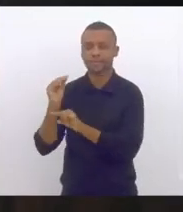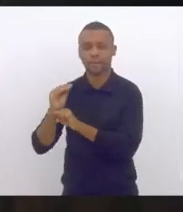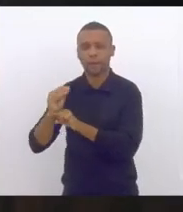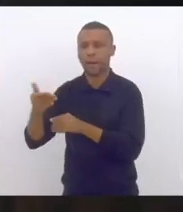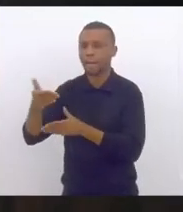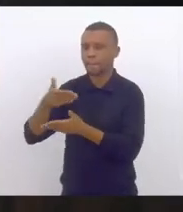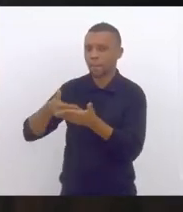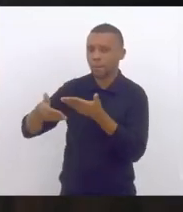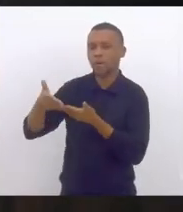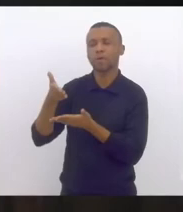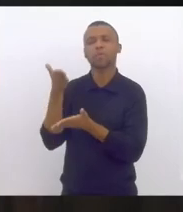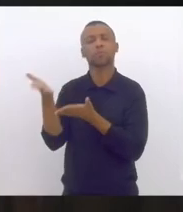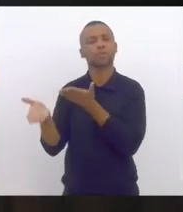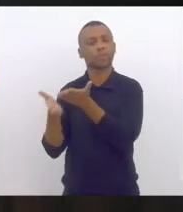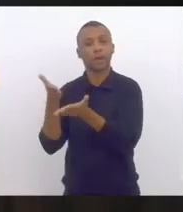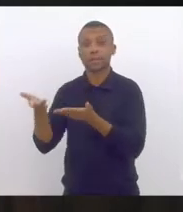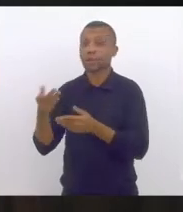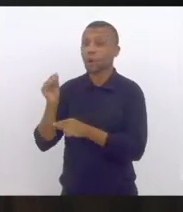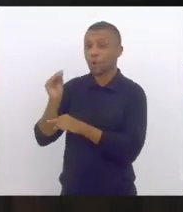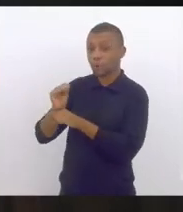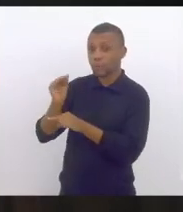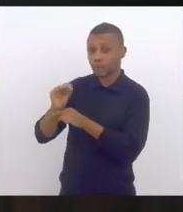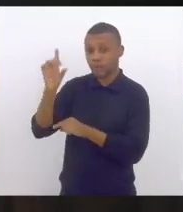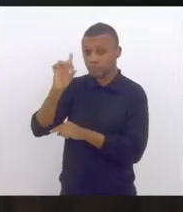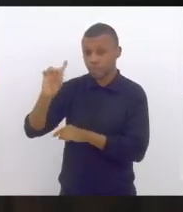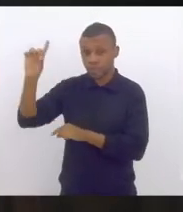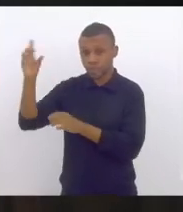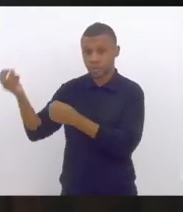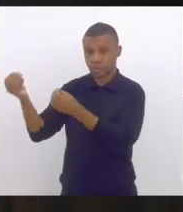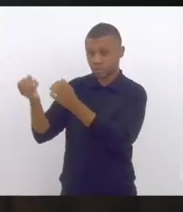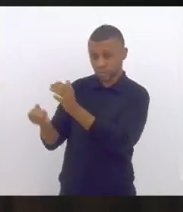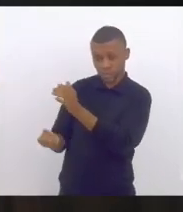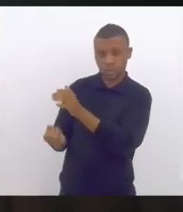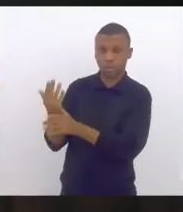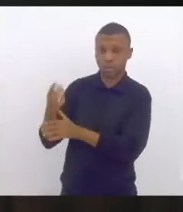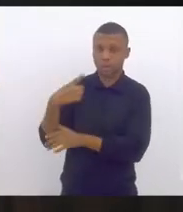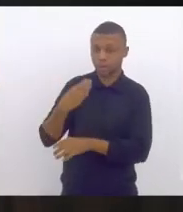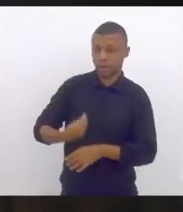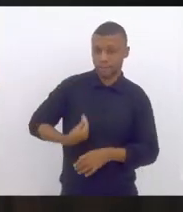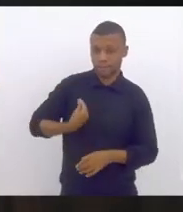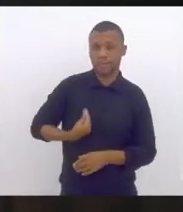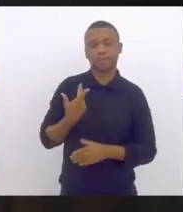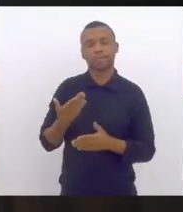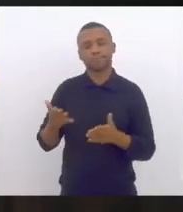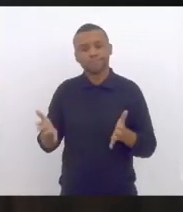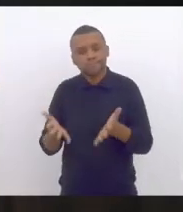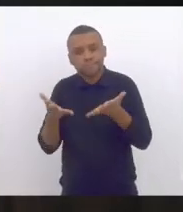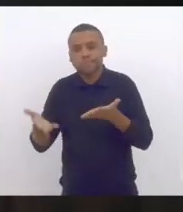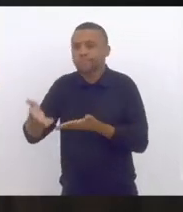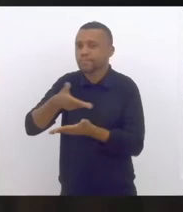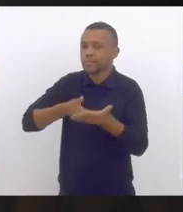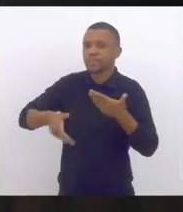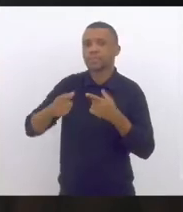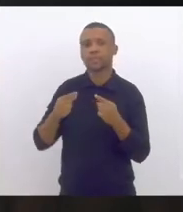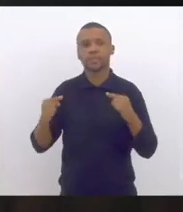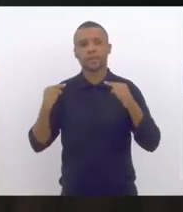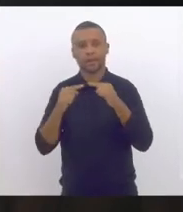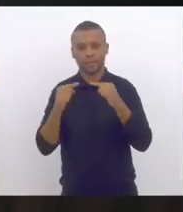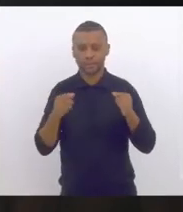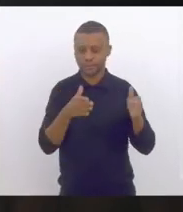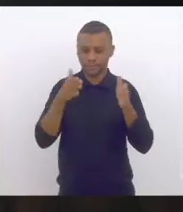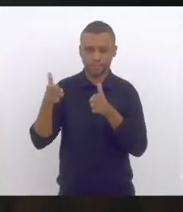trato. Então, cuidemos daquilo que Deus criou para que vivamos em harmonia.